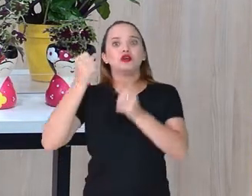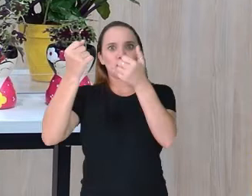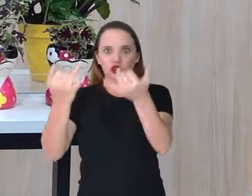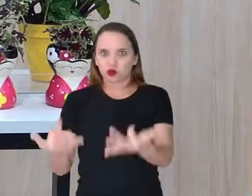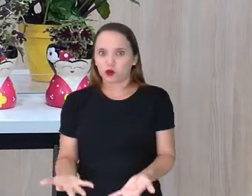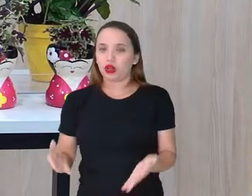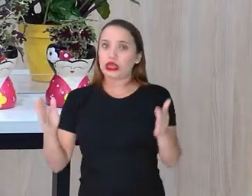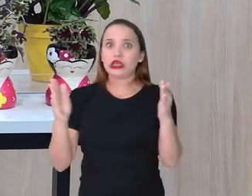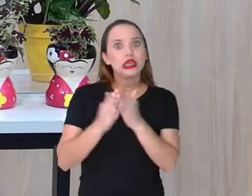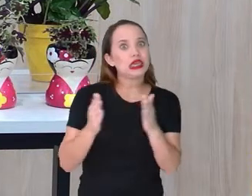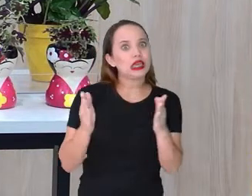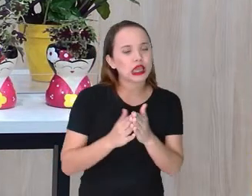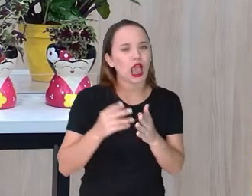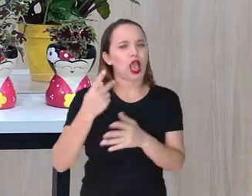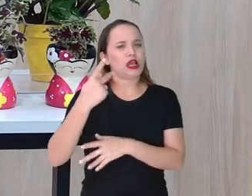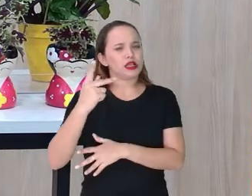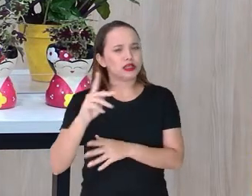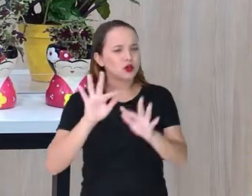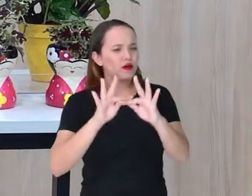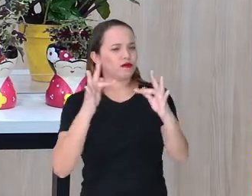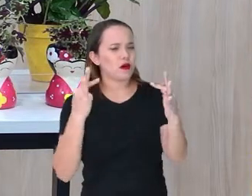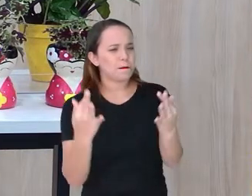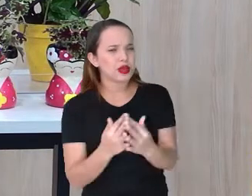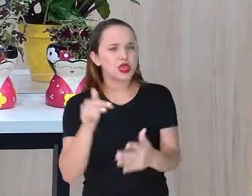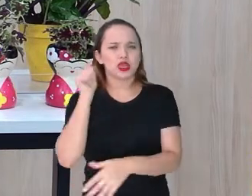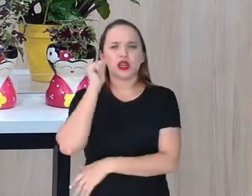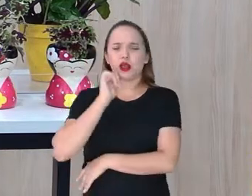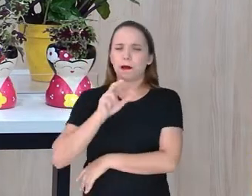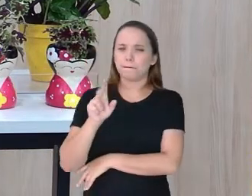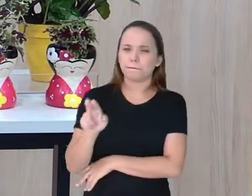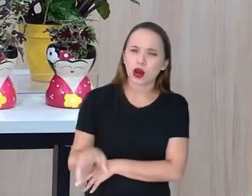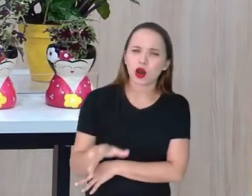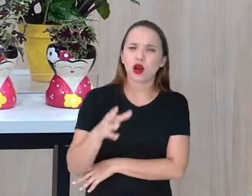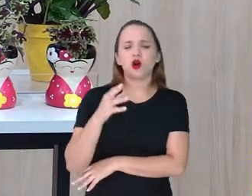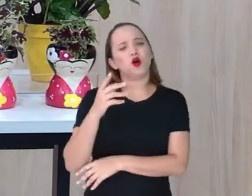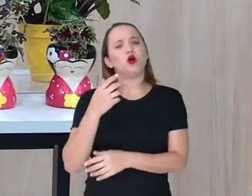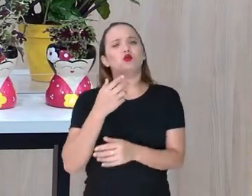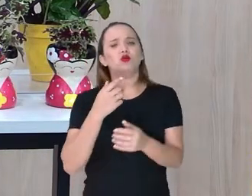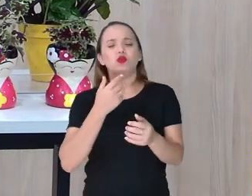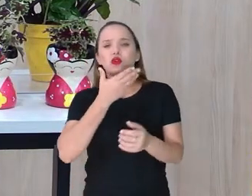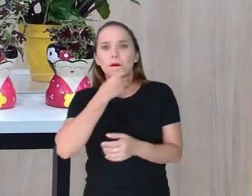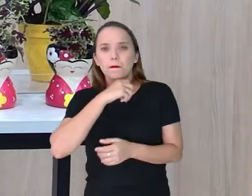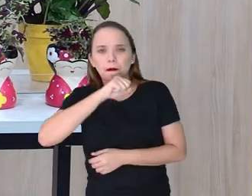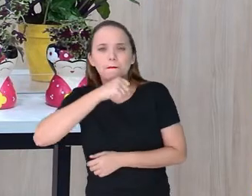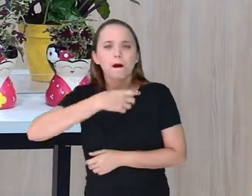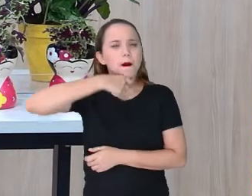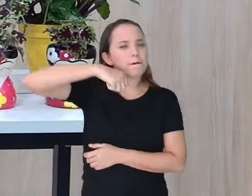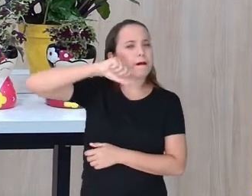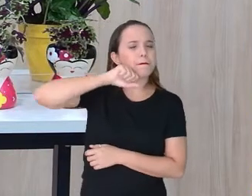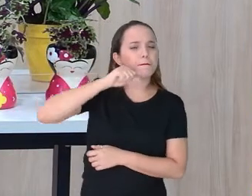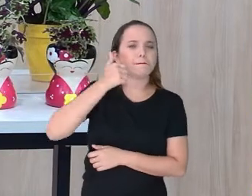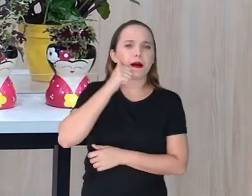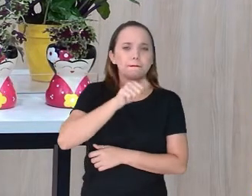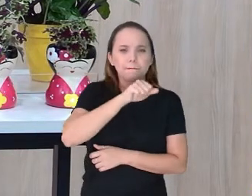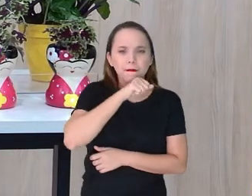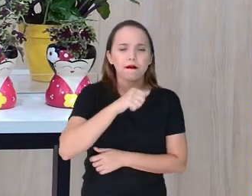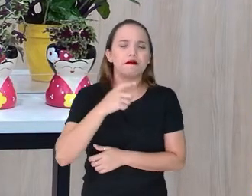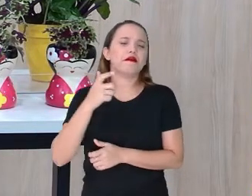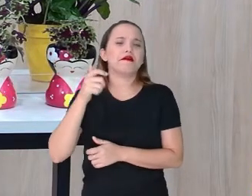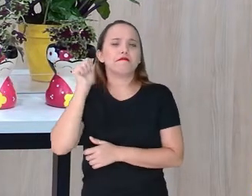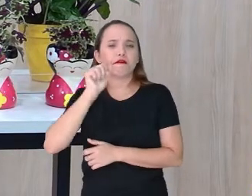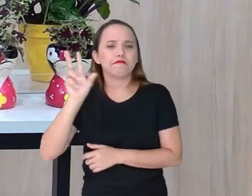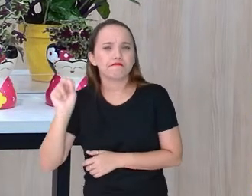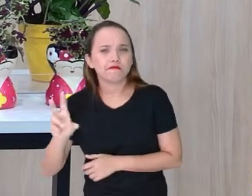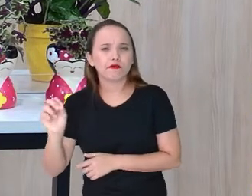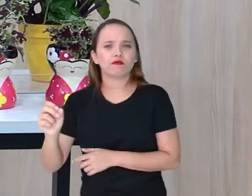expliquem em casa aos irmãos, à mamãe, ao papai, viu? Ao pessoal que está em casa, se a vovó tiver, ela vai gostar de ouvir